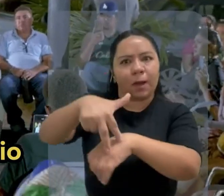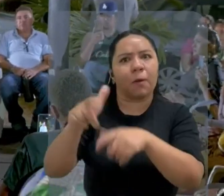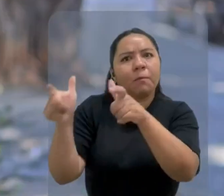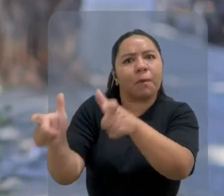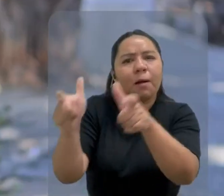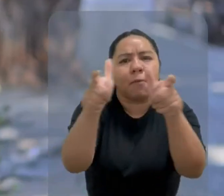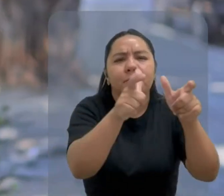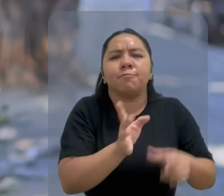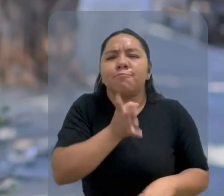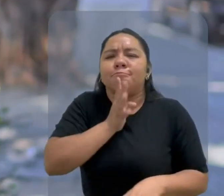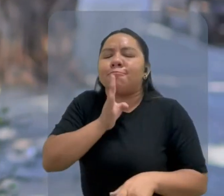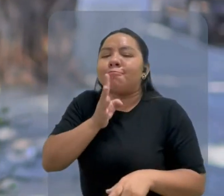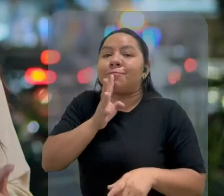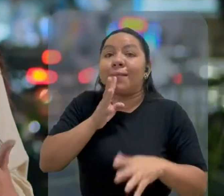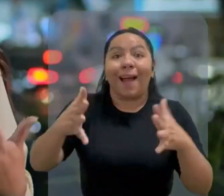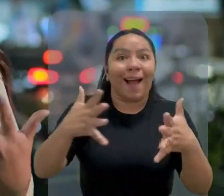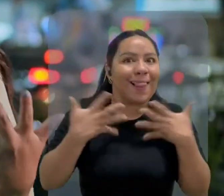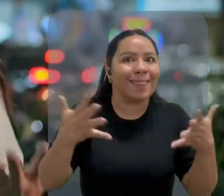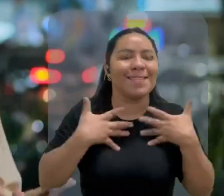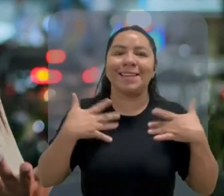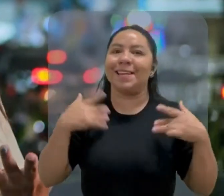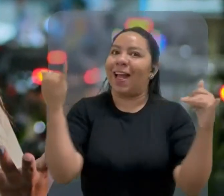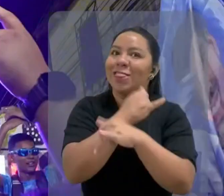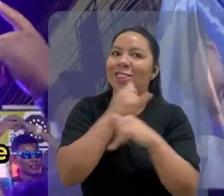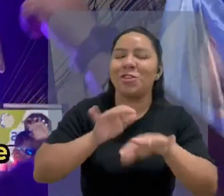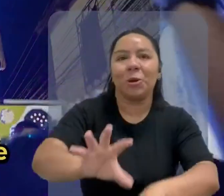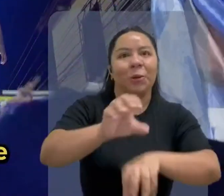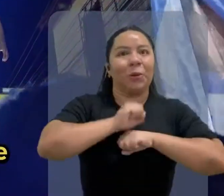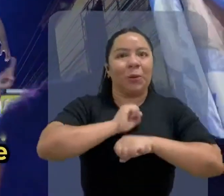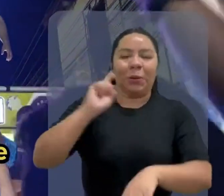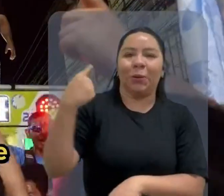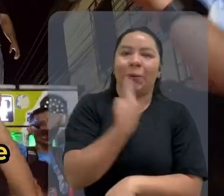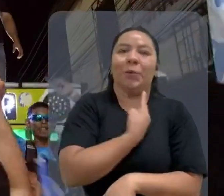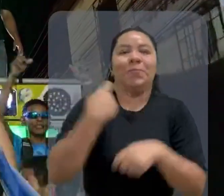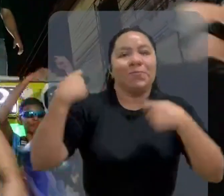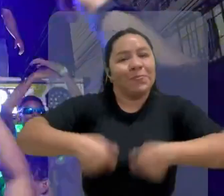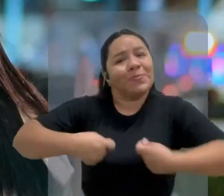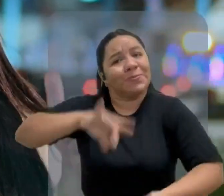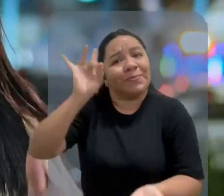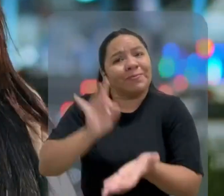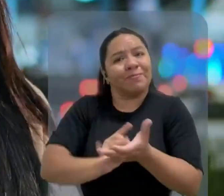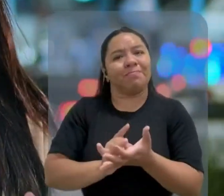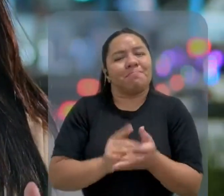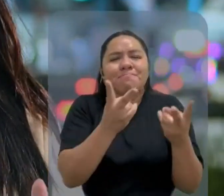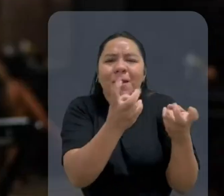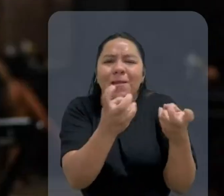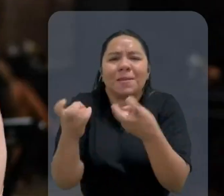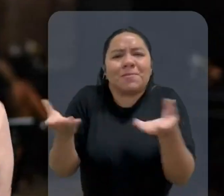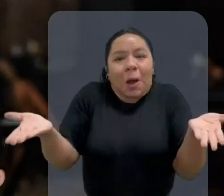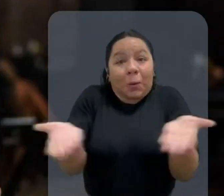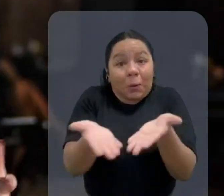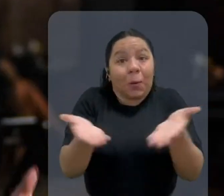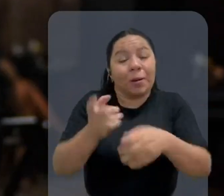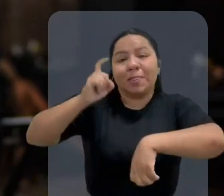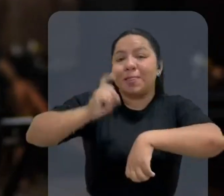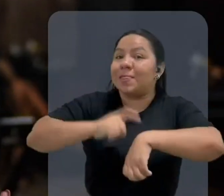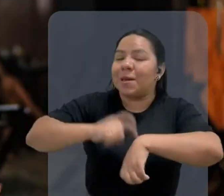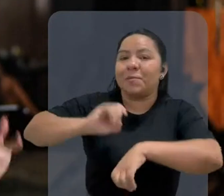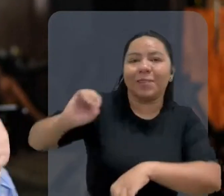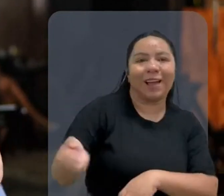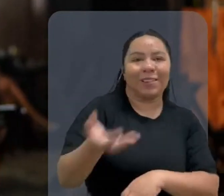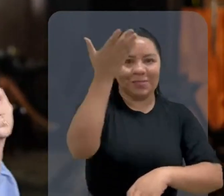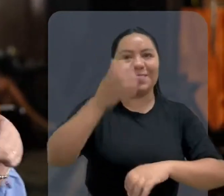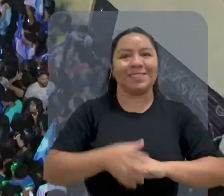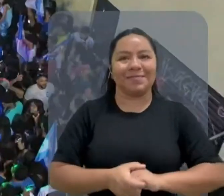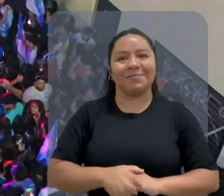que veio aqui conhecer o bairro. É a energia do André, é extremamente contagiante e é o que a gente precisa. A gente vê que agora